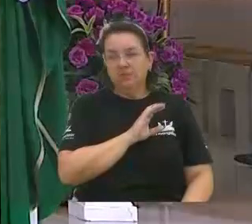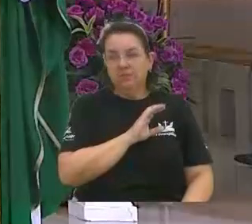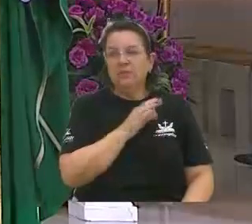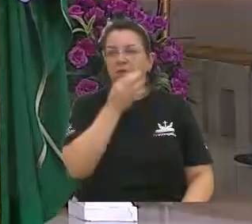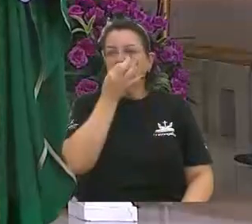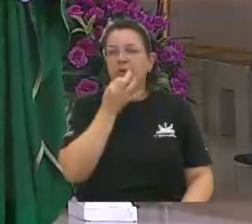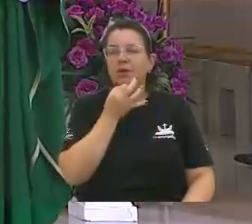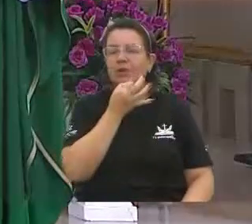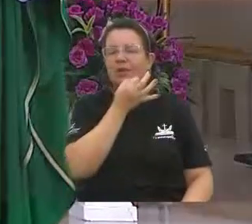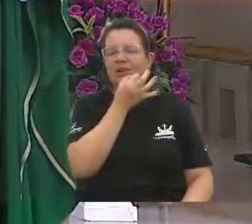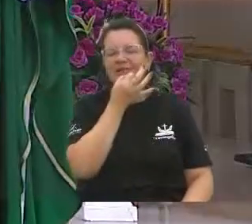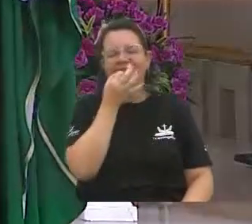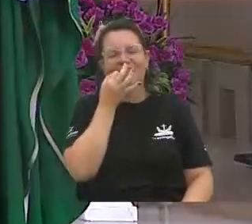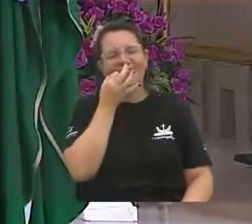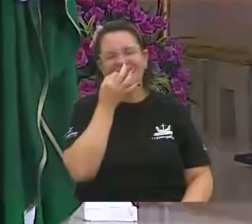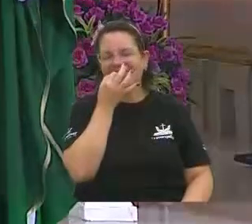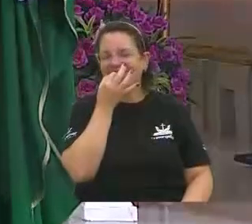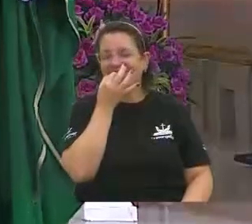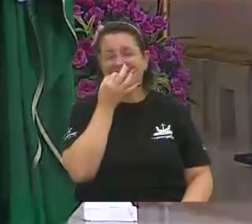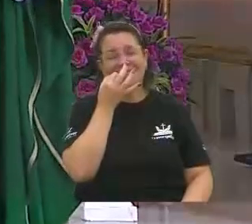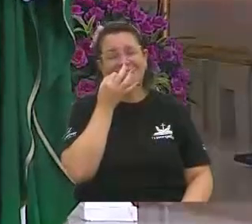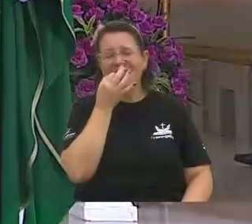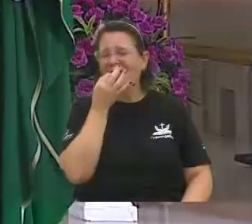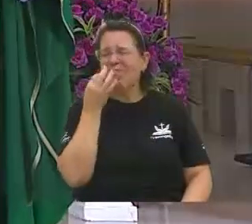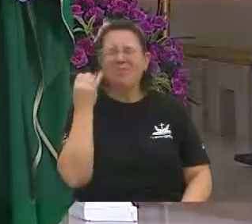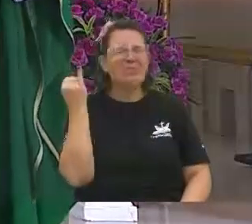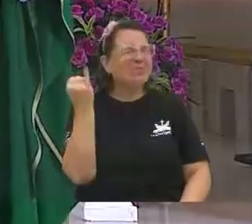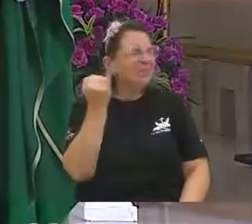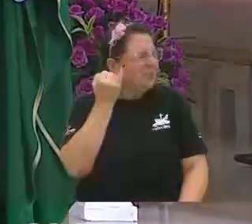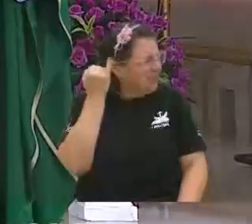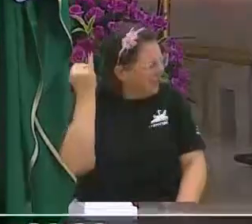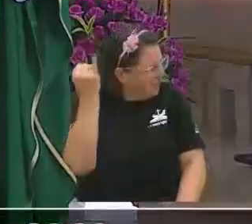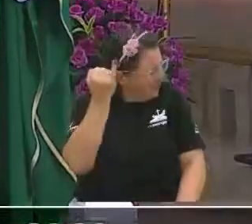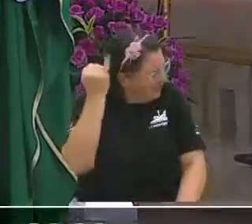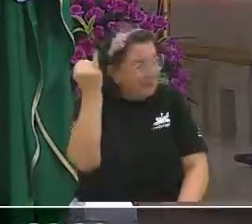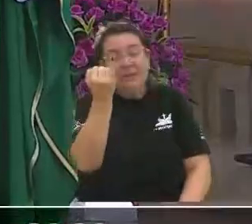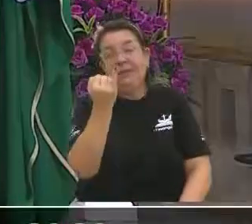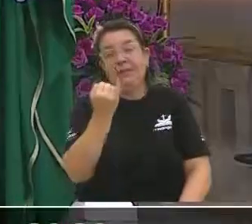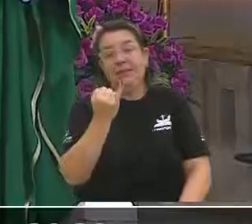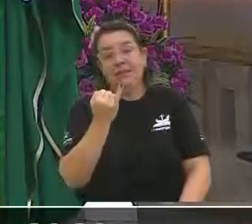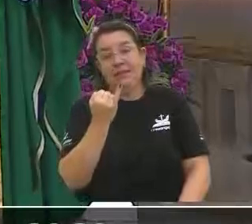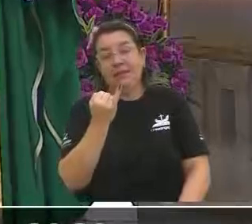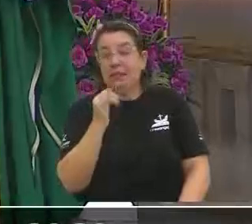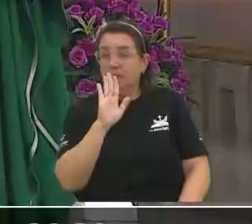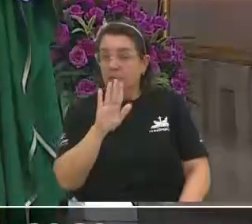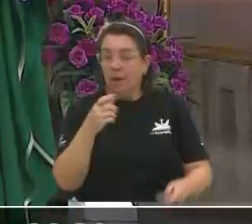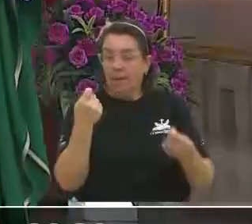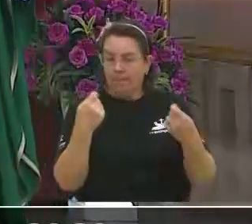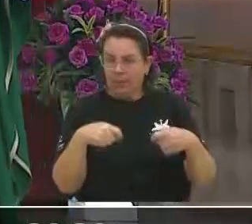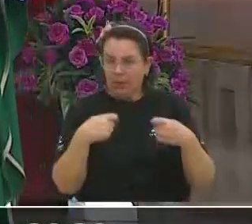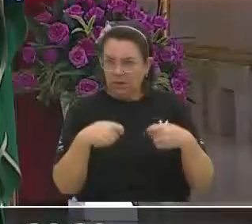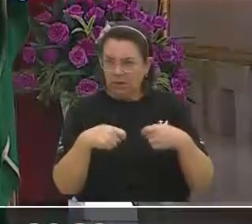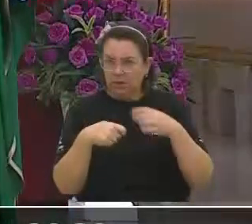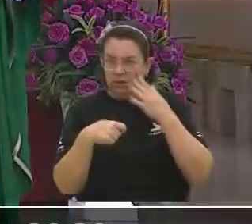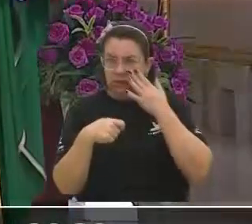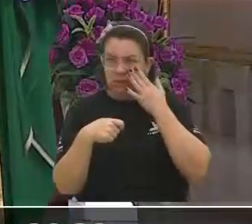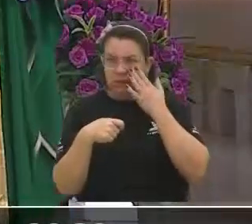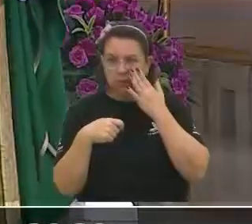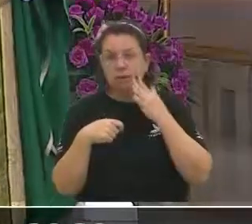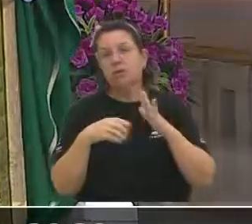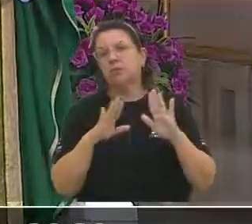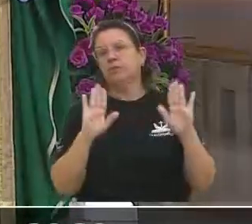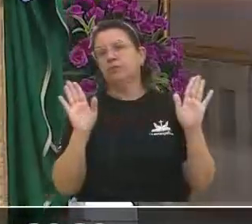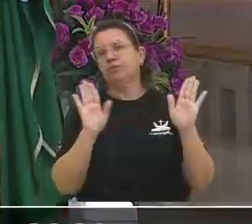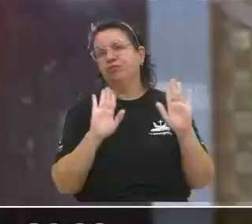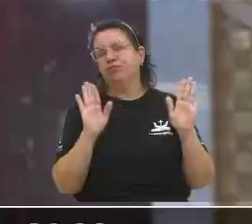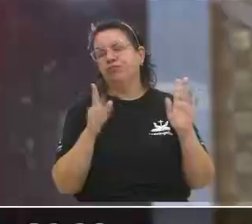a Eucaristia é de fundamental importância e se preciso for não